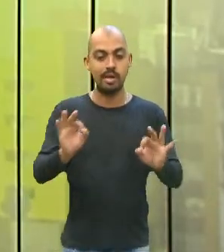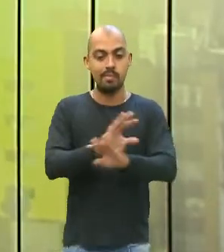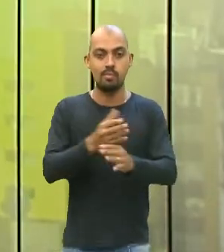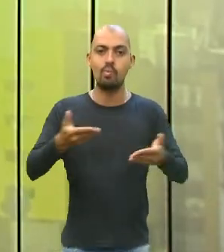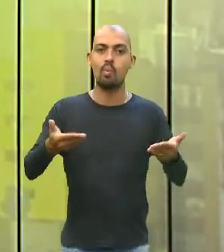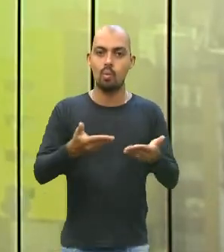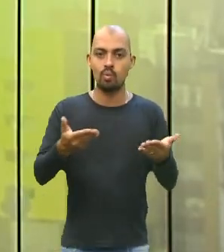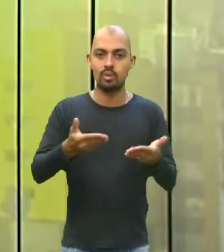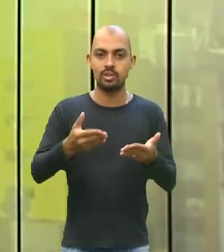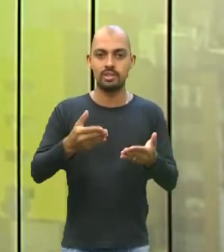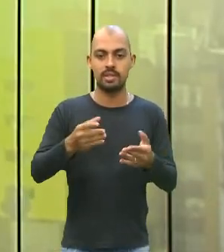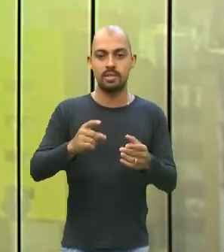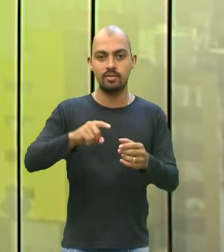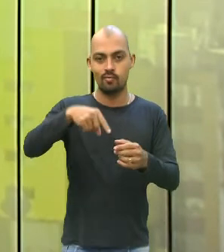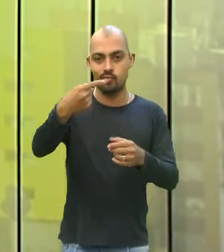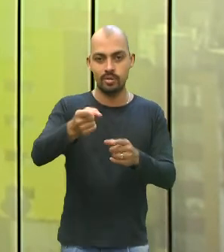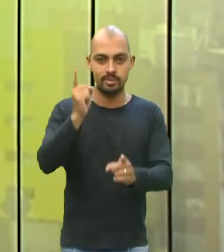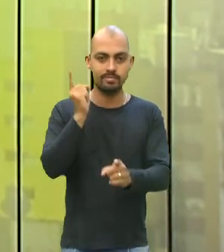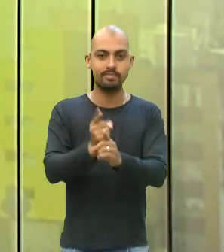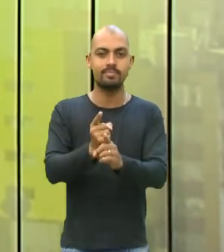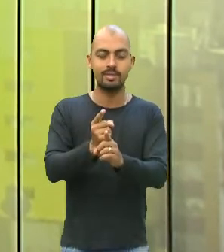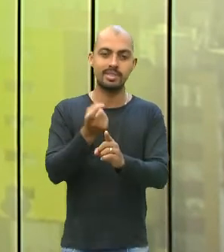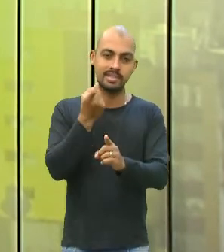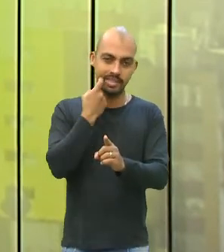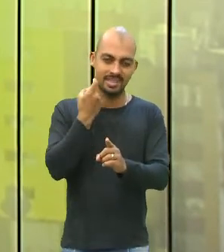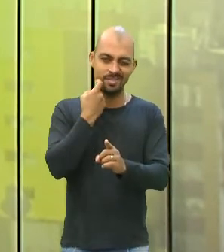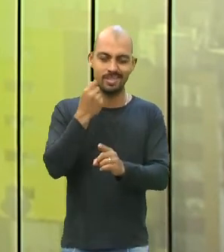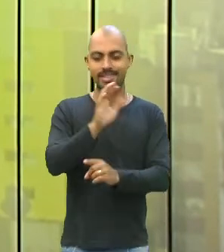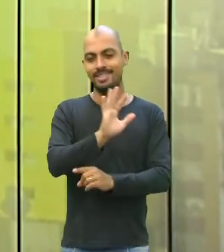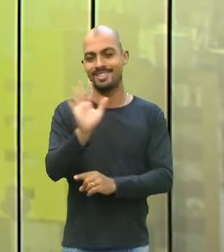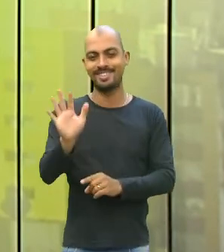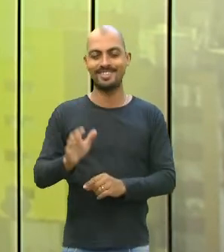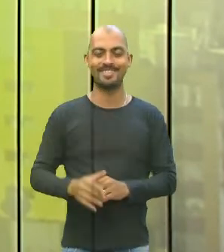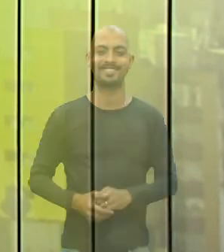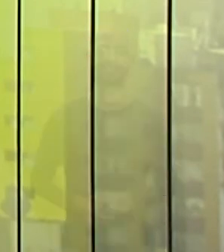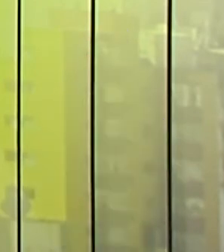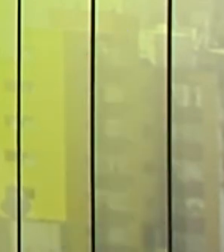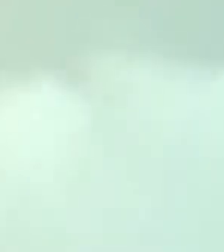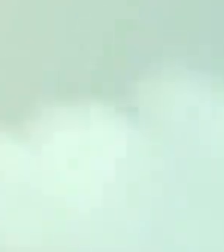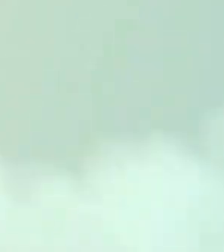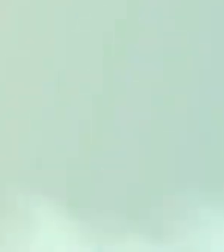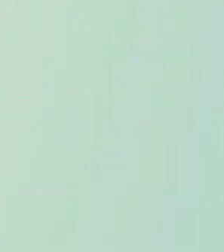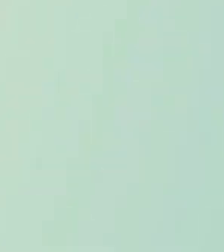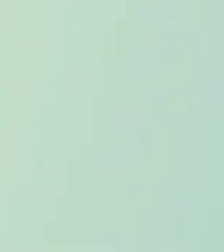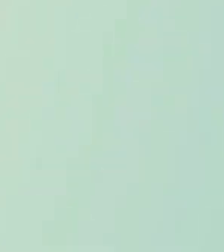de hoje. Nós estaremos de volta na próxima sexta-feira. Até lá!